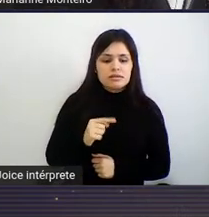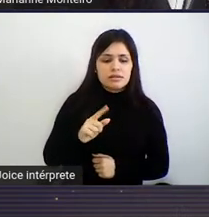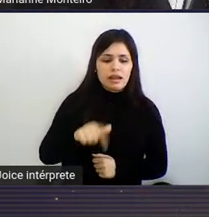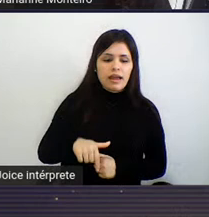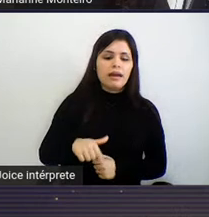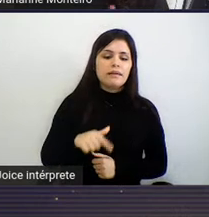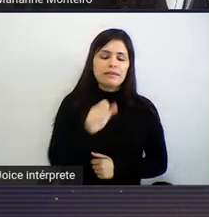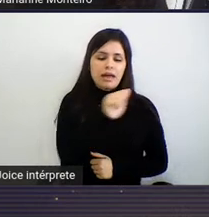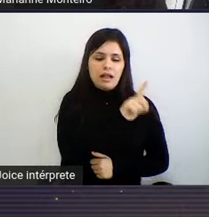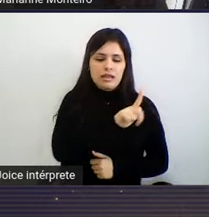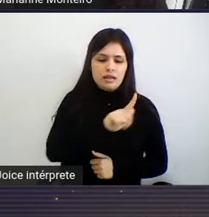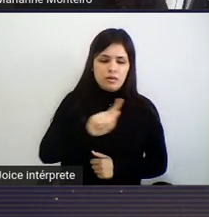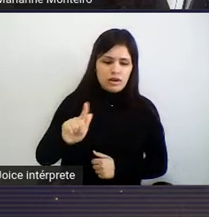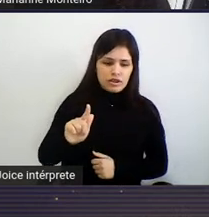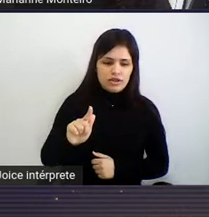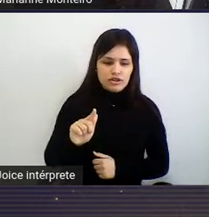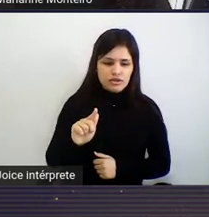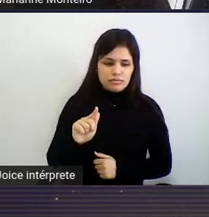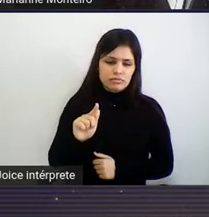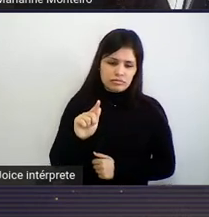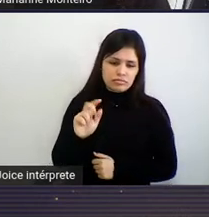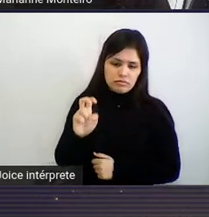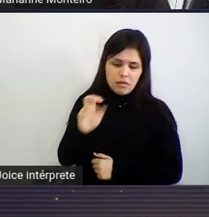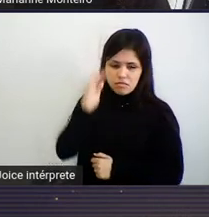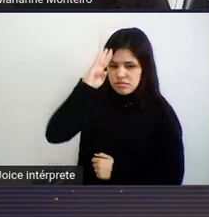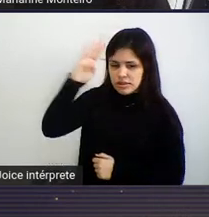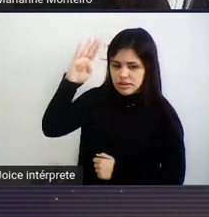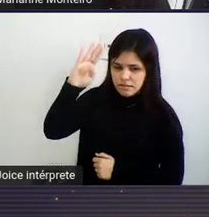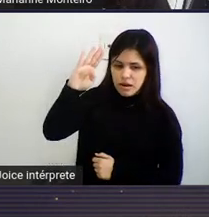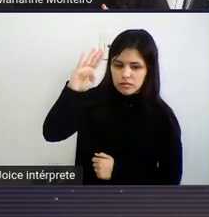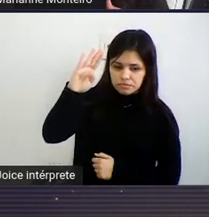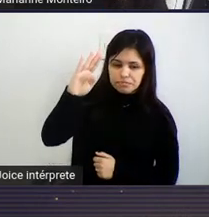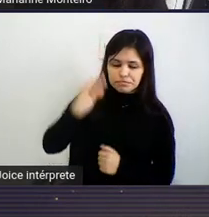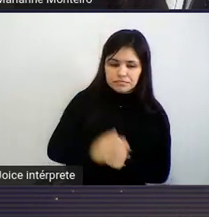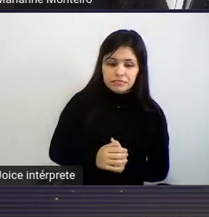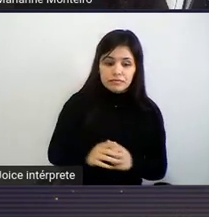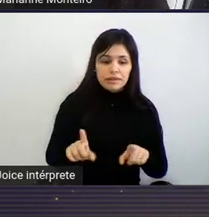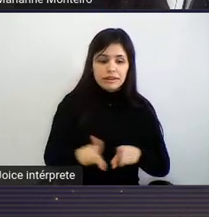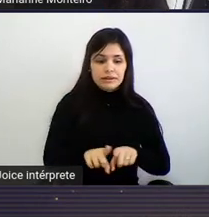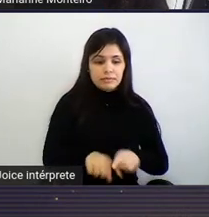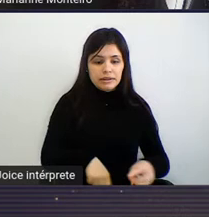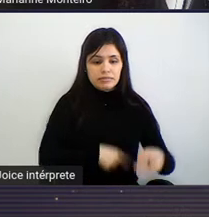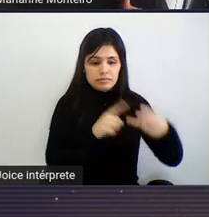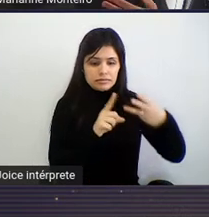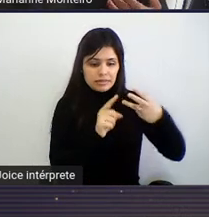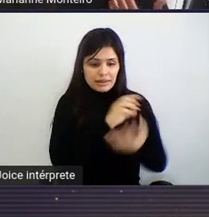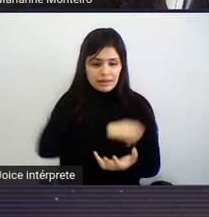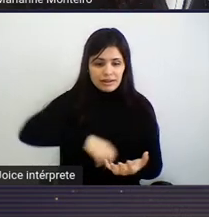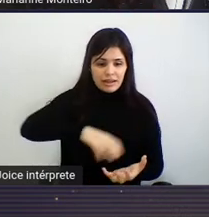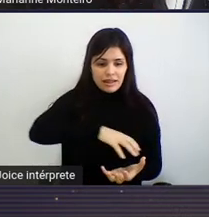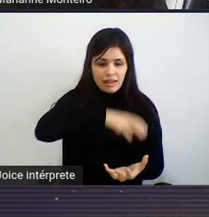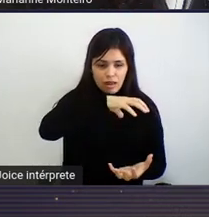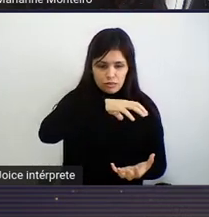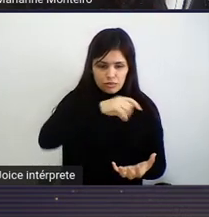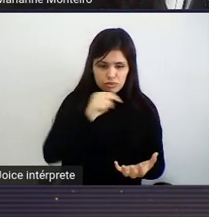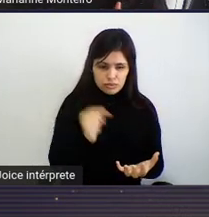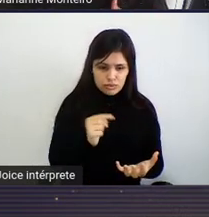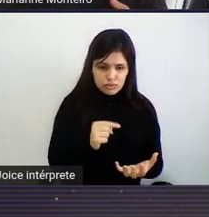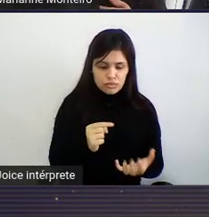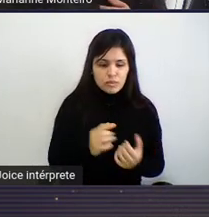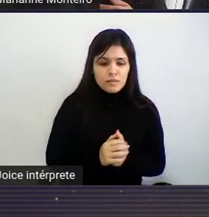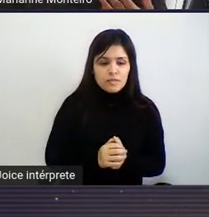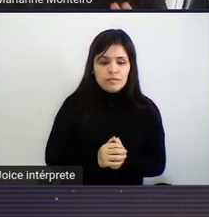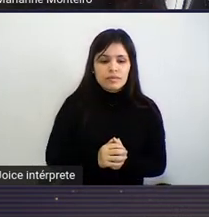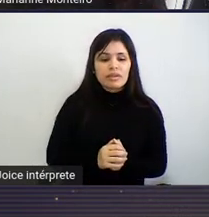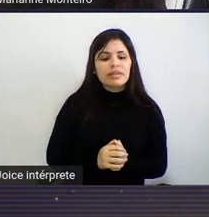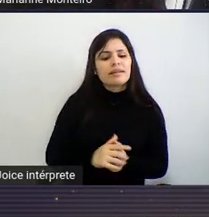Python, como principal. E também a parte de dados. Então, existe bastante trabalho